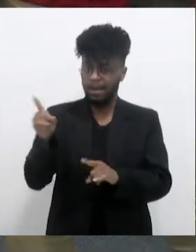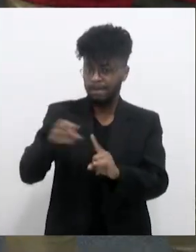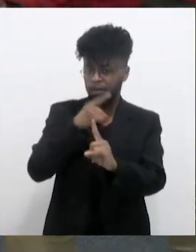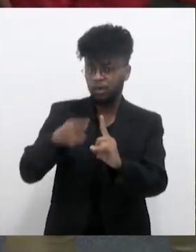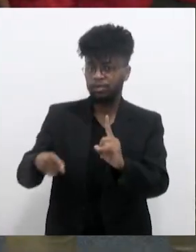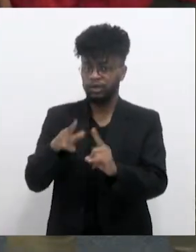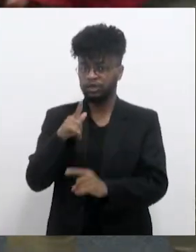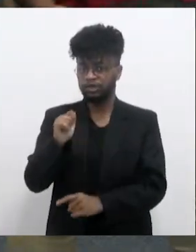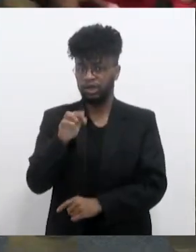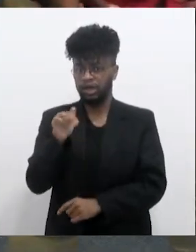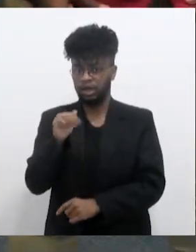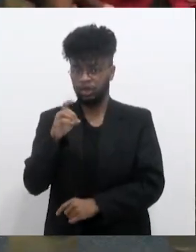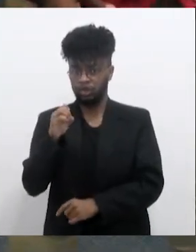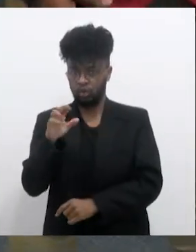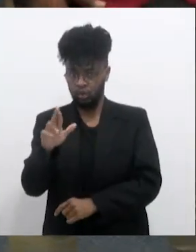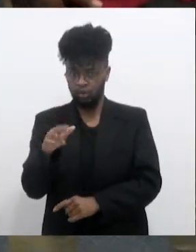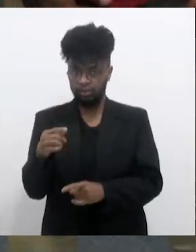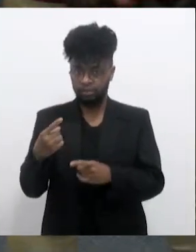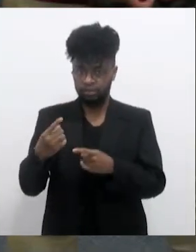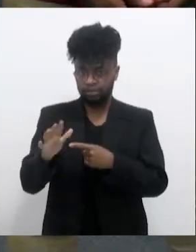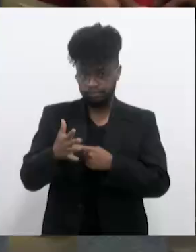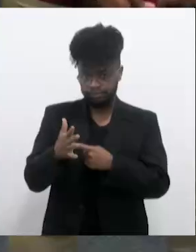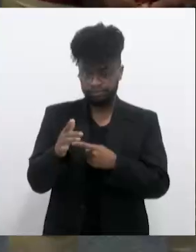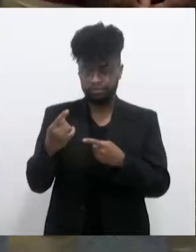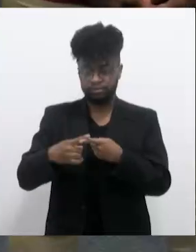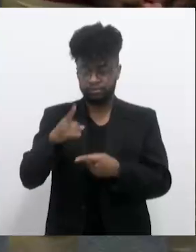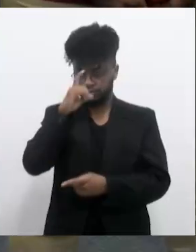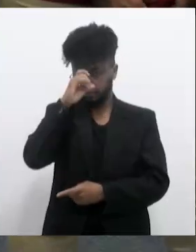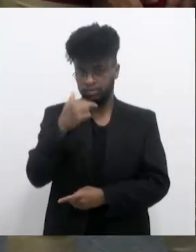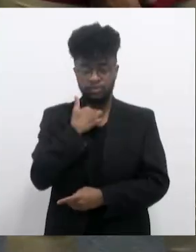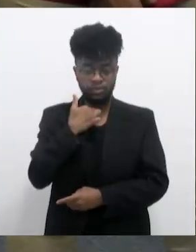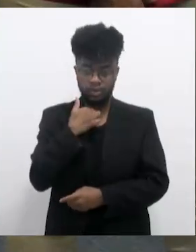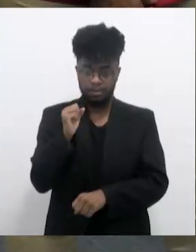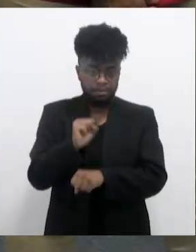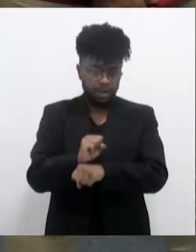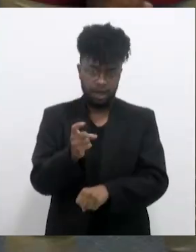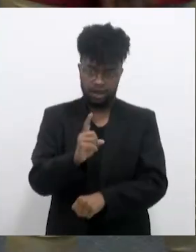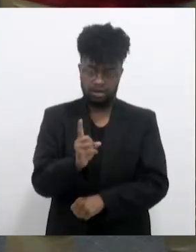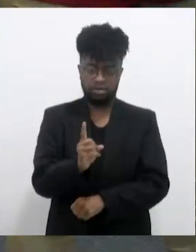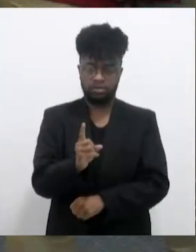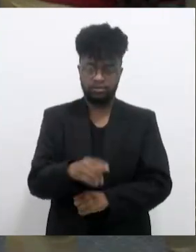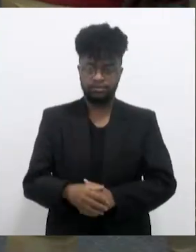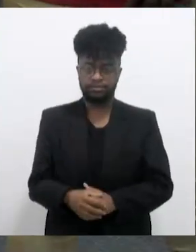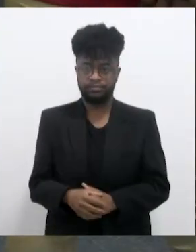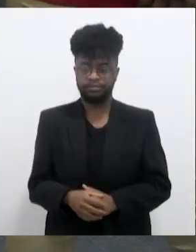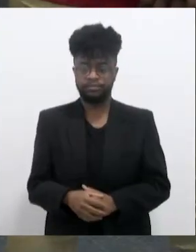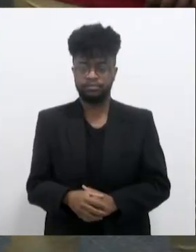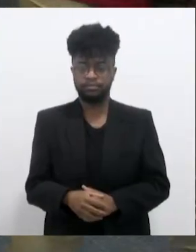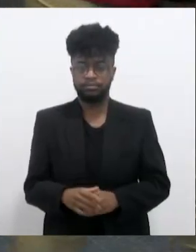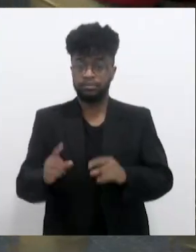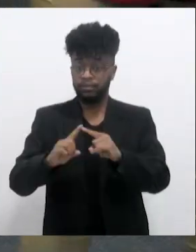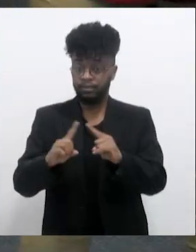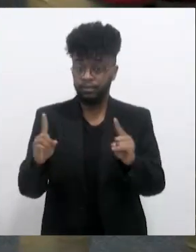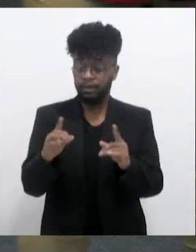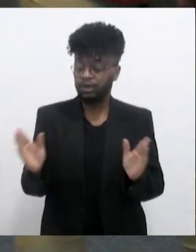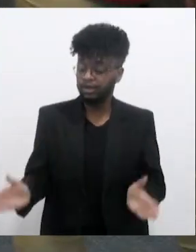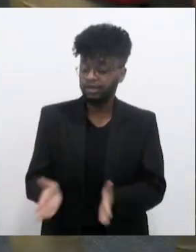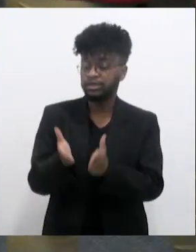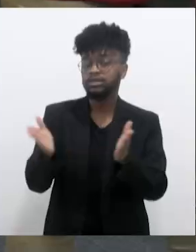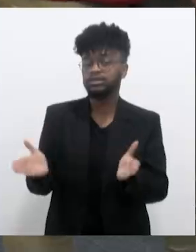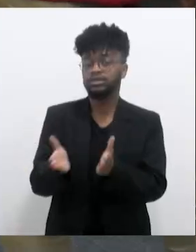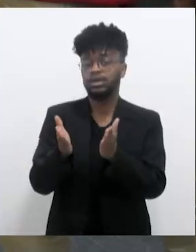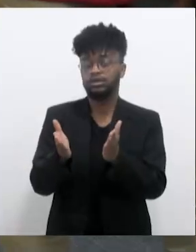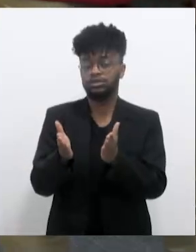motogeradores, né? Um hospital não pode parar nunca. Não pode parar nunca, mas incentivar que